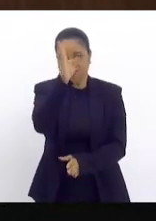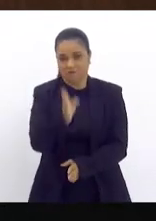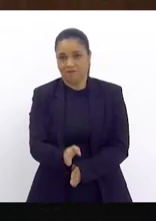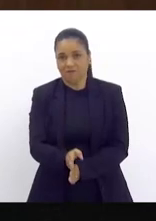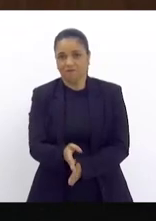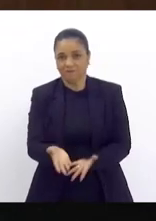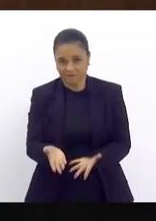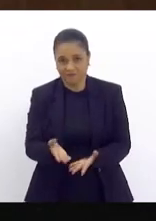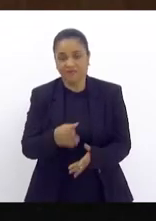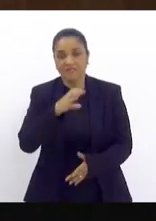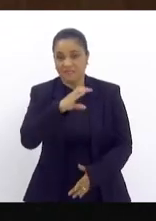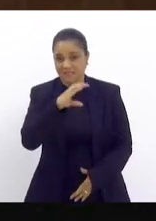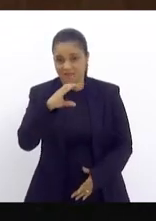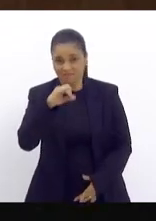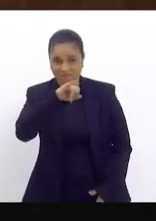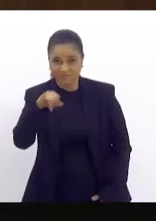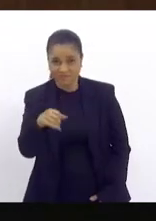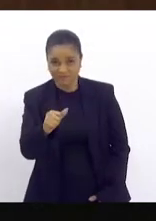é pela